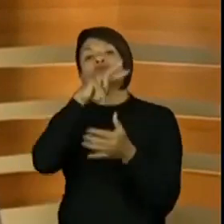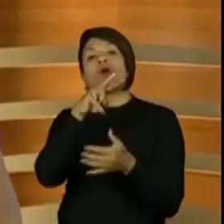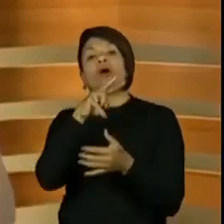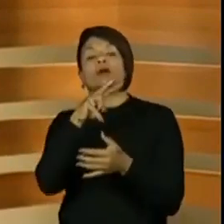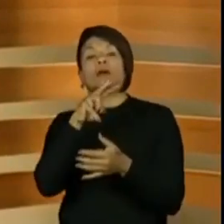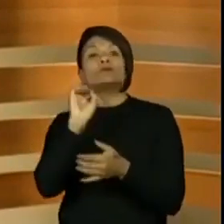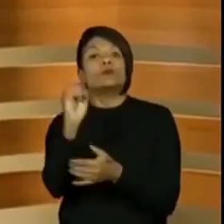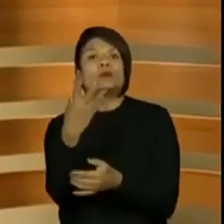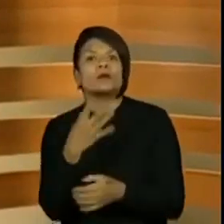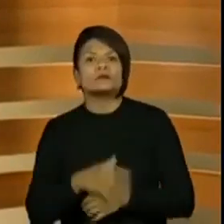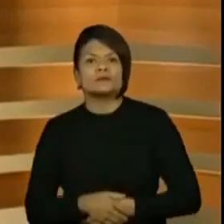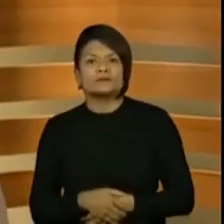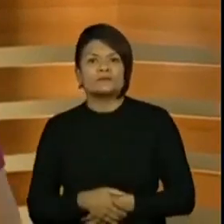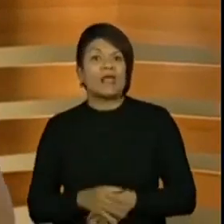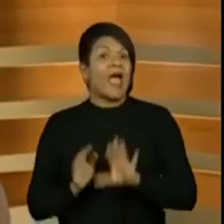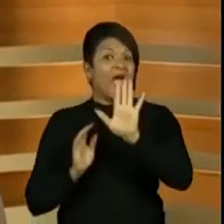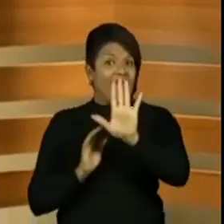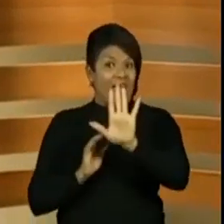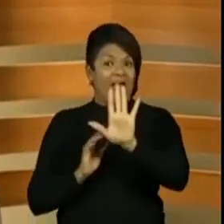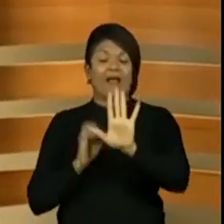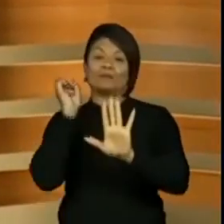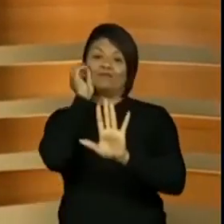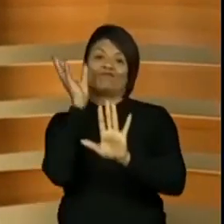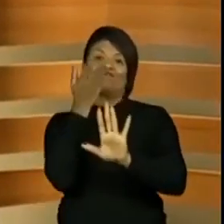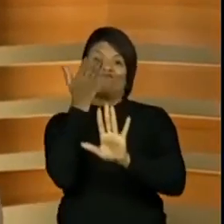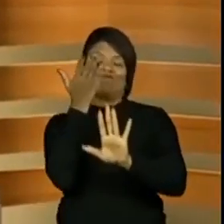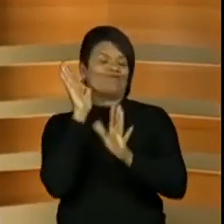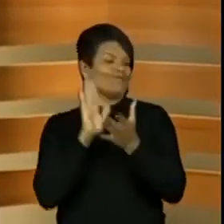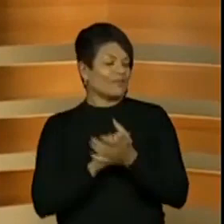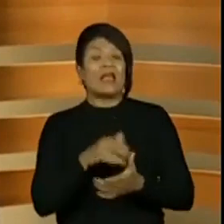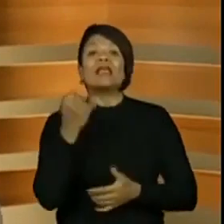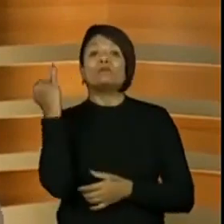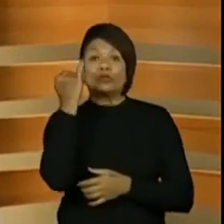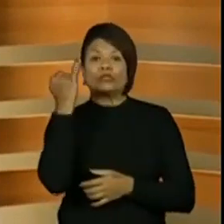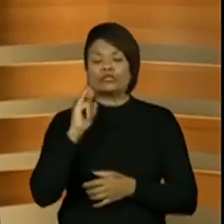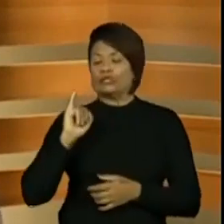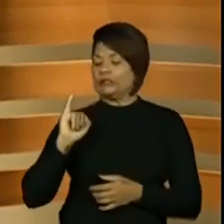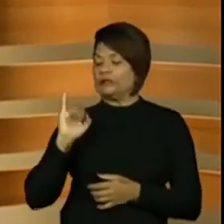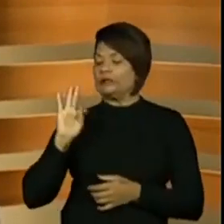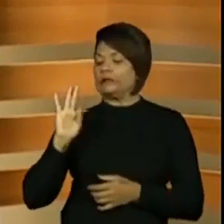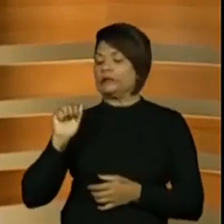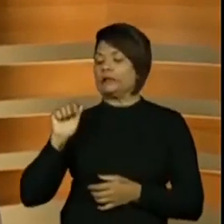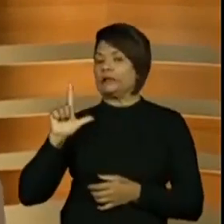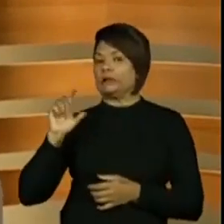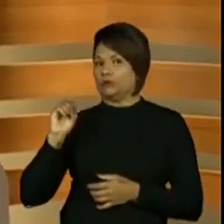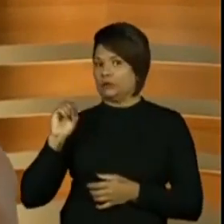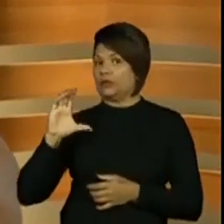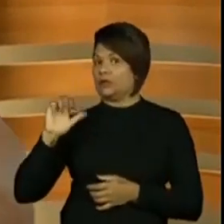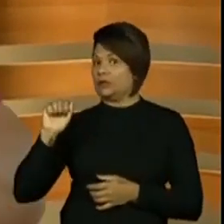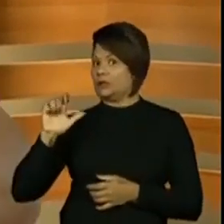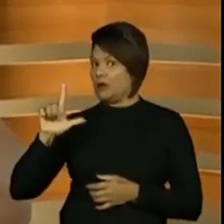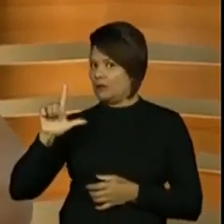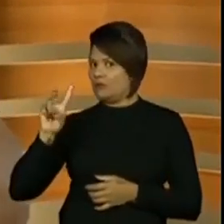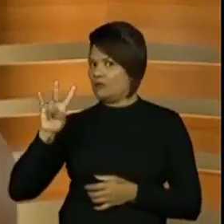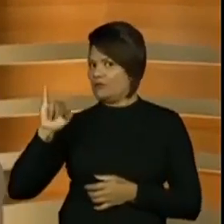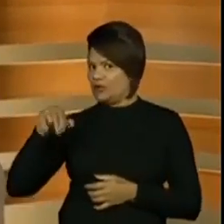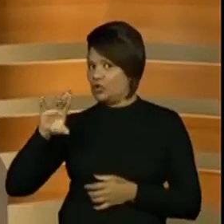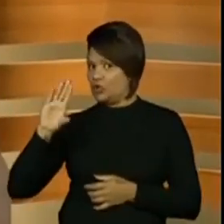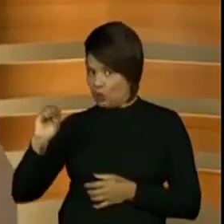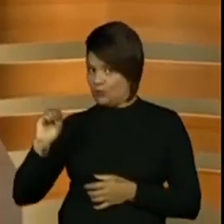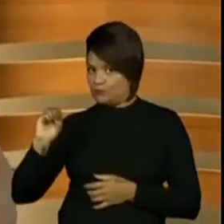Sem Medo. Eu não falei uma coisa importante do autor para vocês. O Ítalo Calvino ele costuma escrever textos que